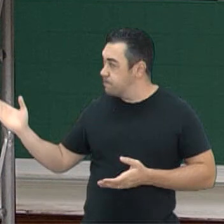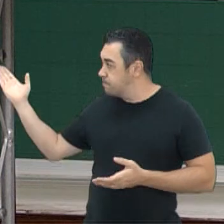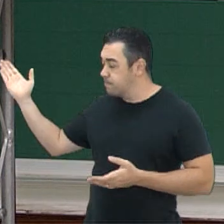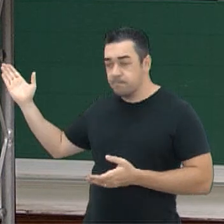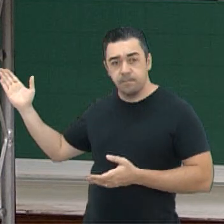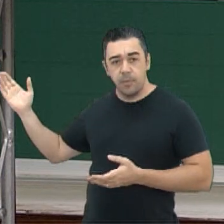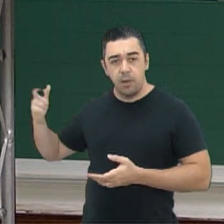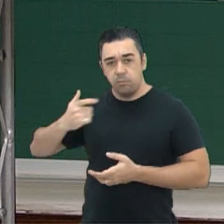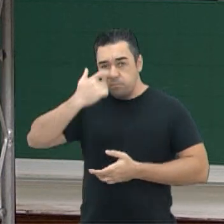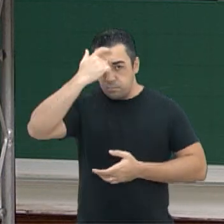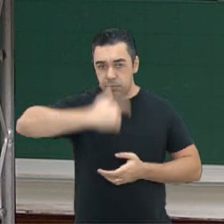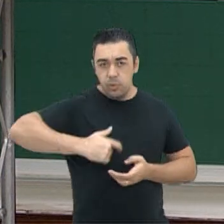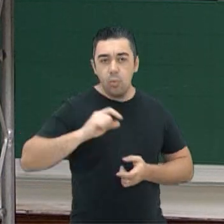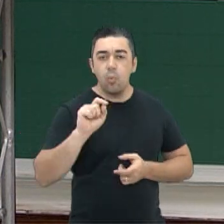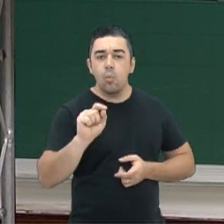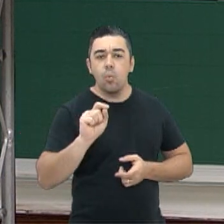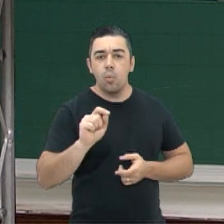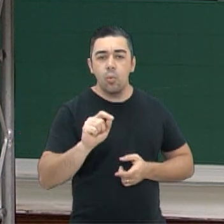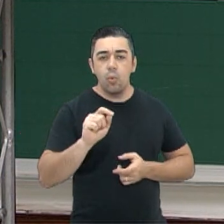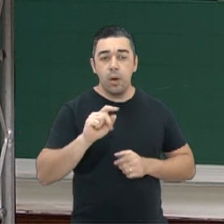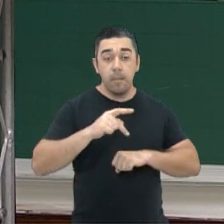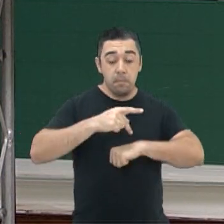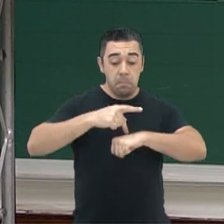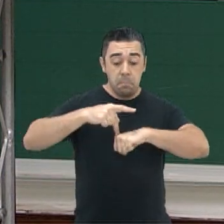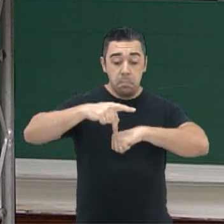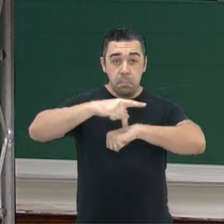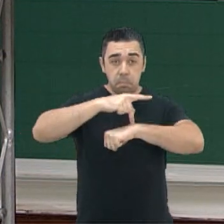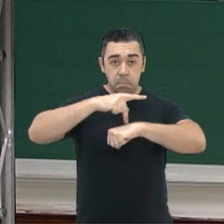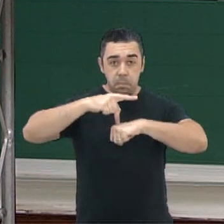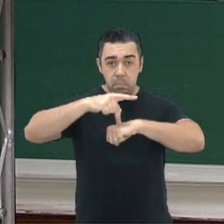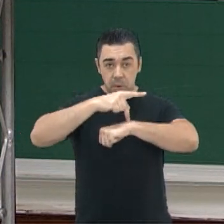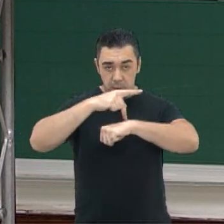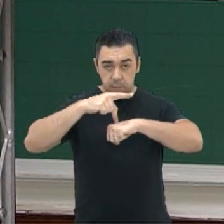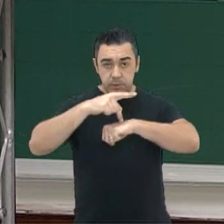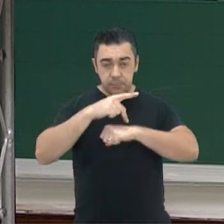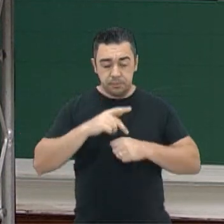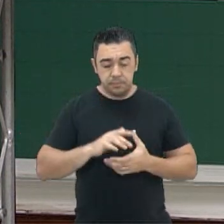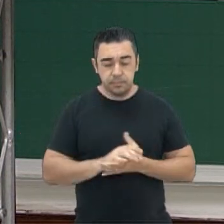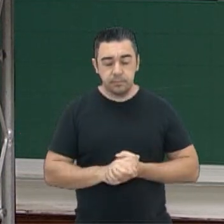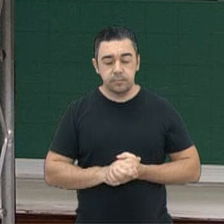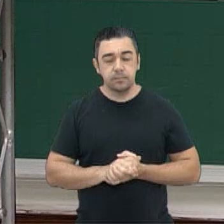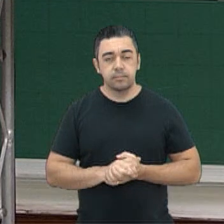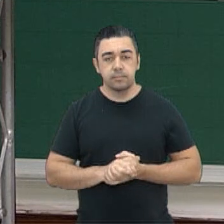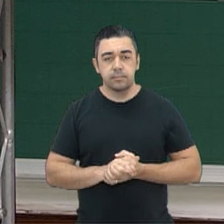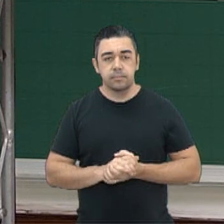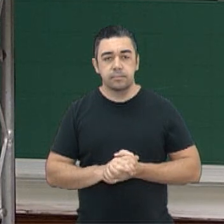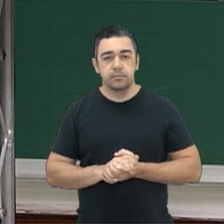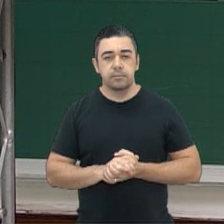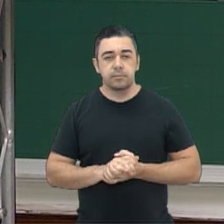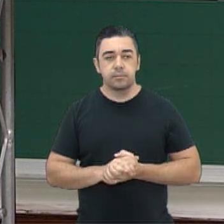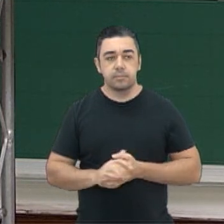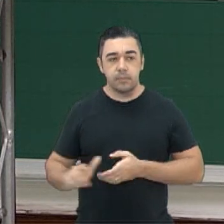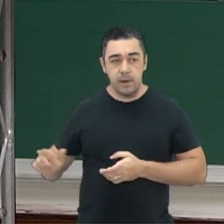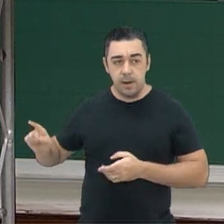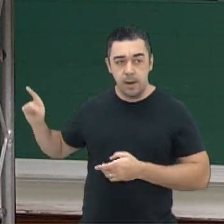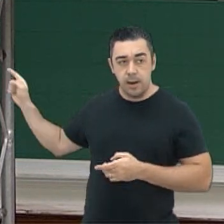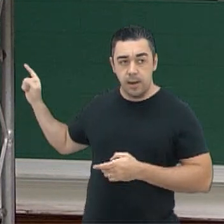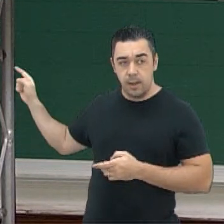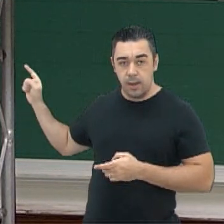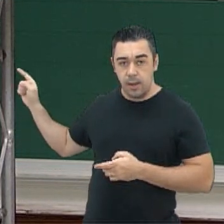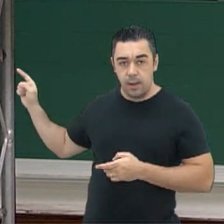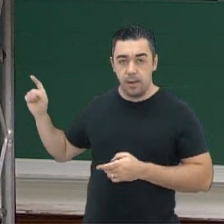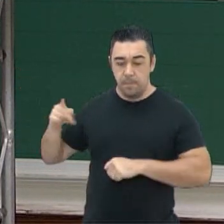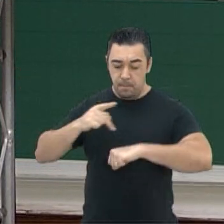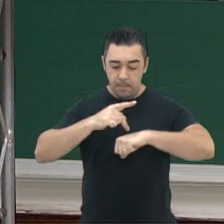uma personificação do país. Eles têm essa ideia do Tio Sam. E aqui ele falando, o Tio Sam, então é